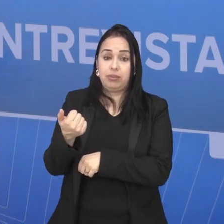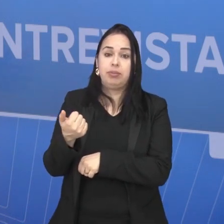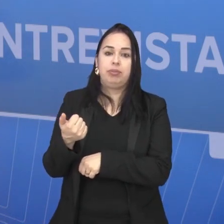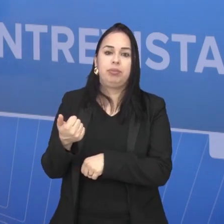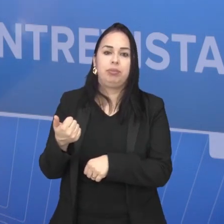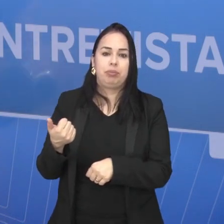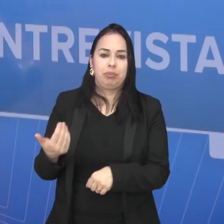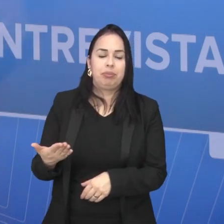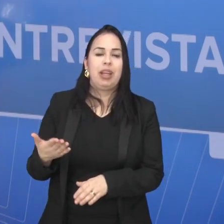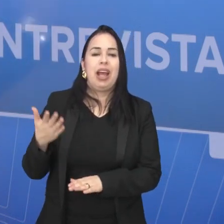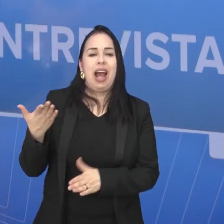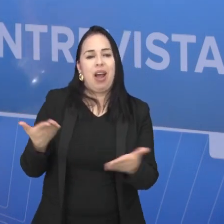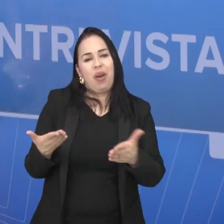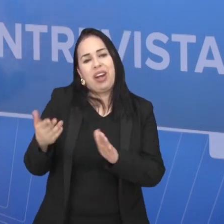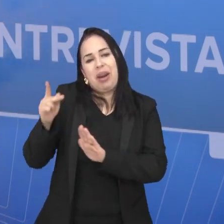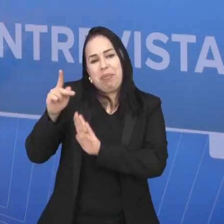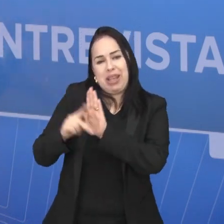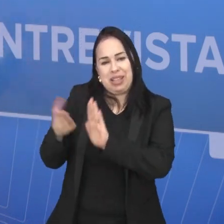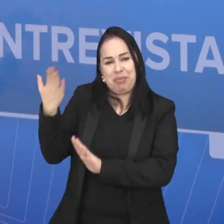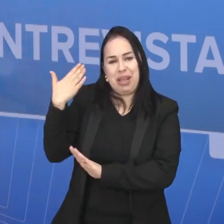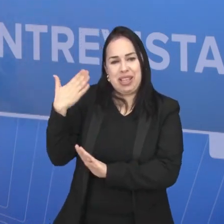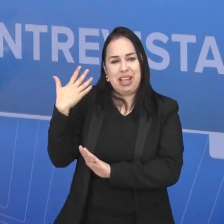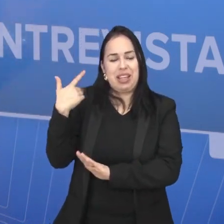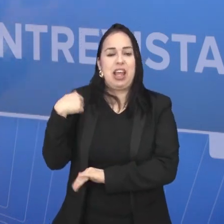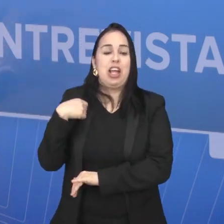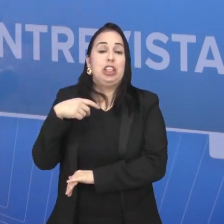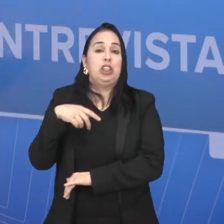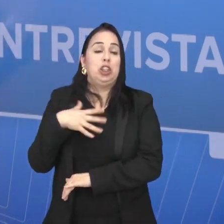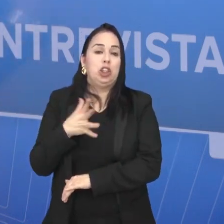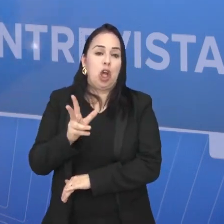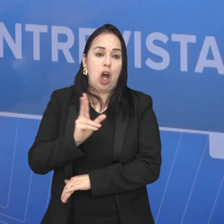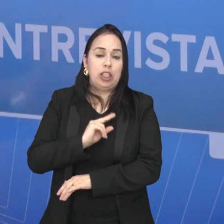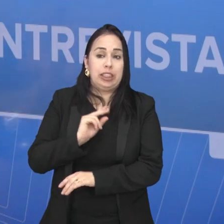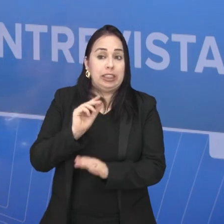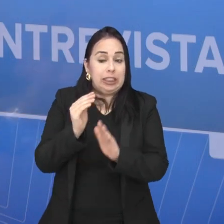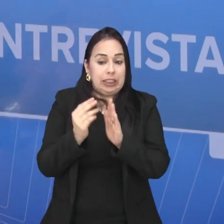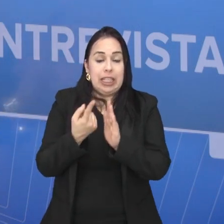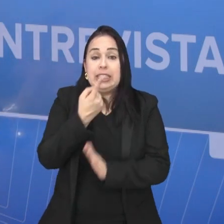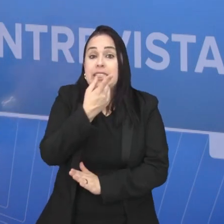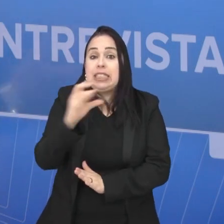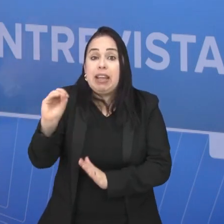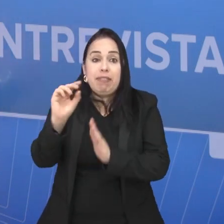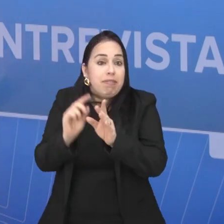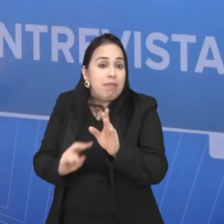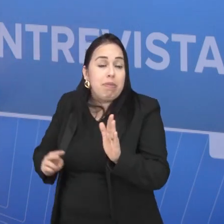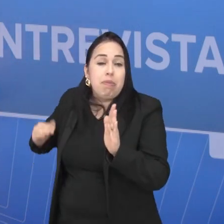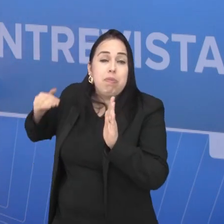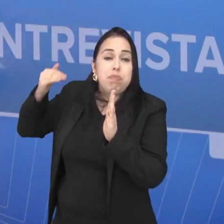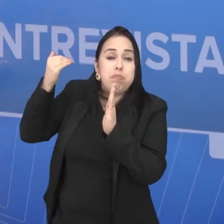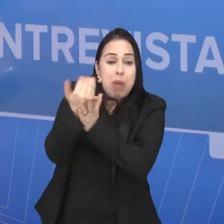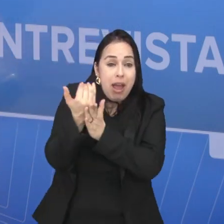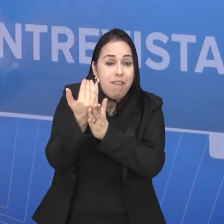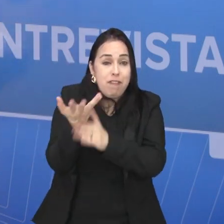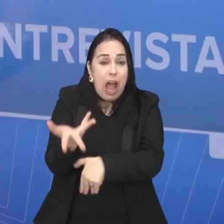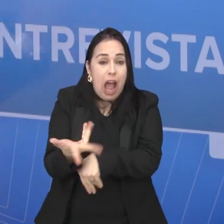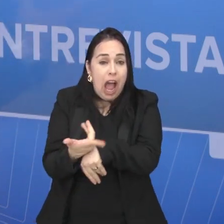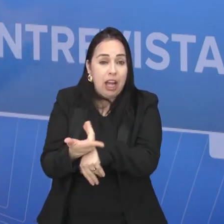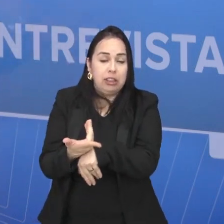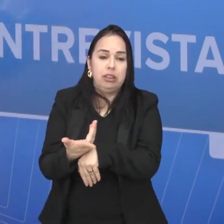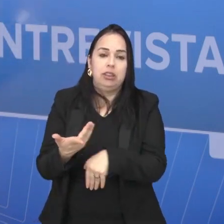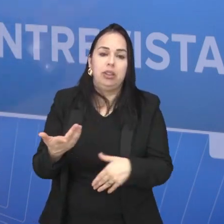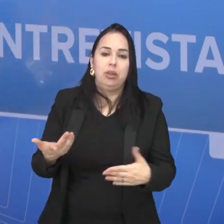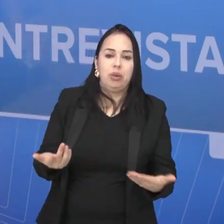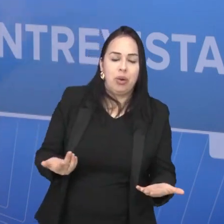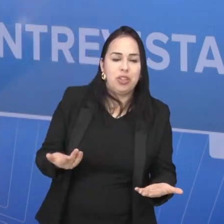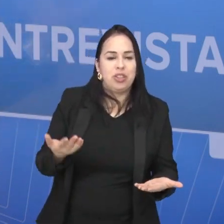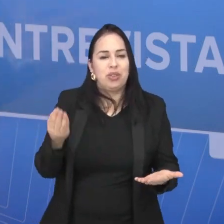Quando estava o projeto, a gente falava entre 100 a 1000 vezes mais veloz, né? Hoje, com os